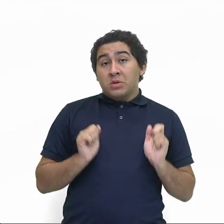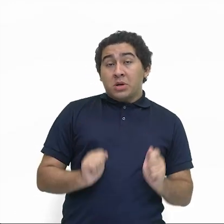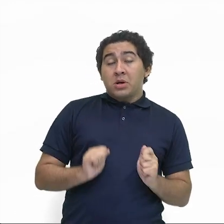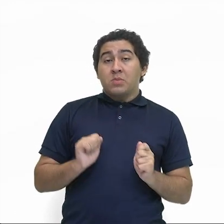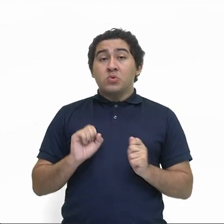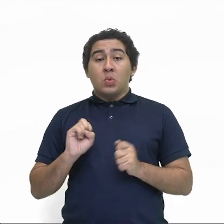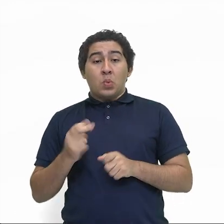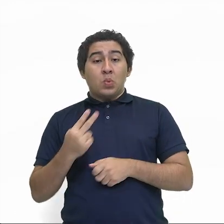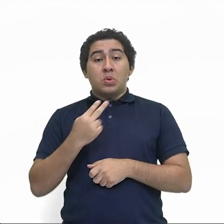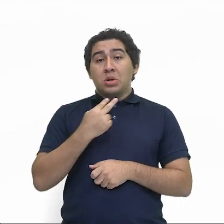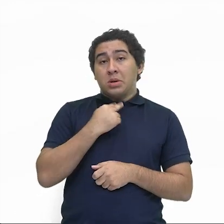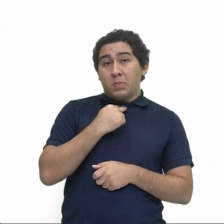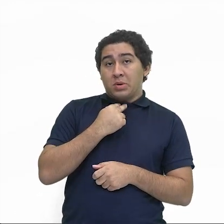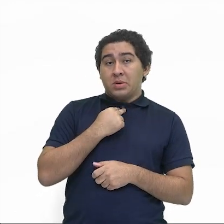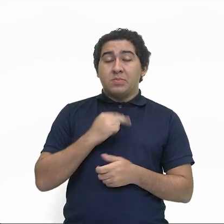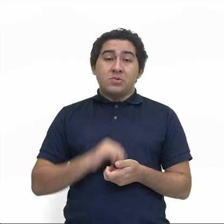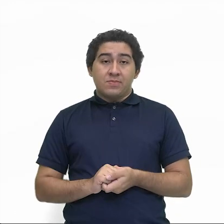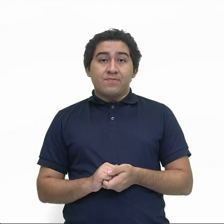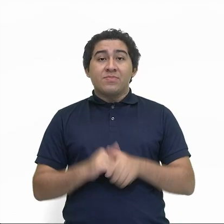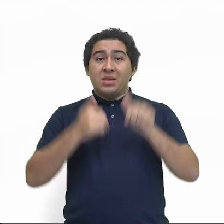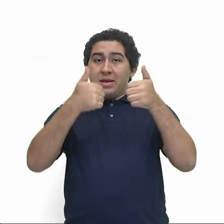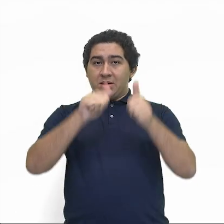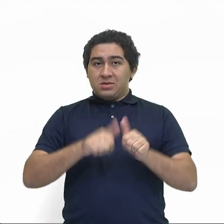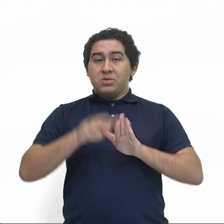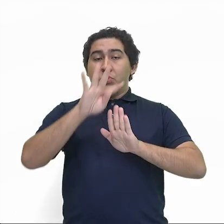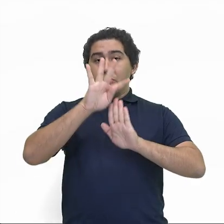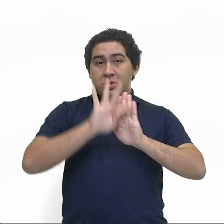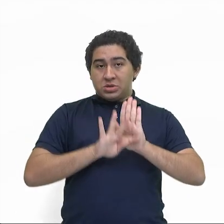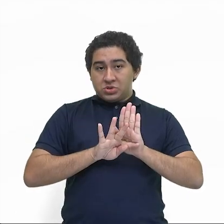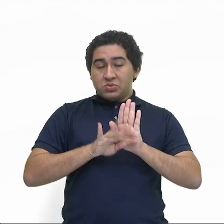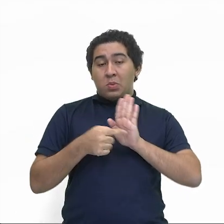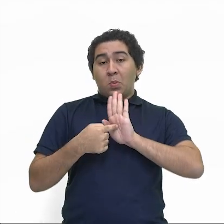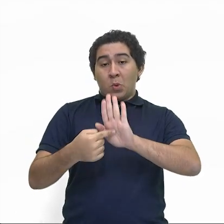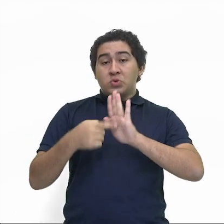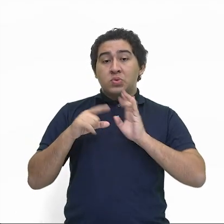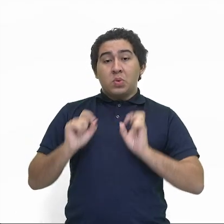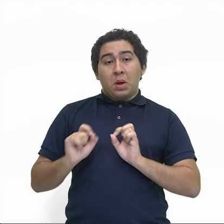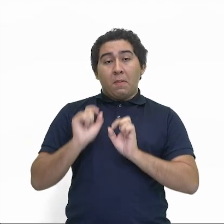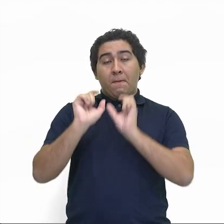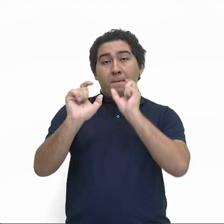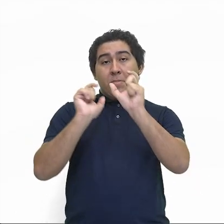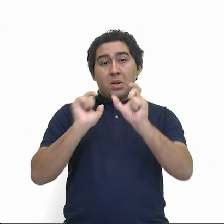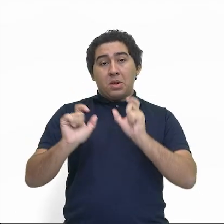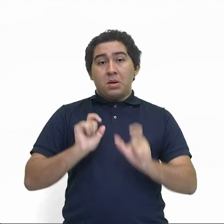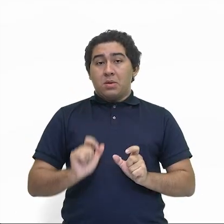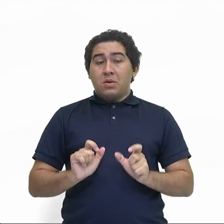não podemos. Ao analisarmos este texto, ele mostra palavras